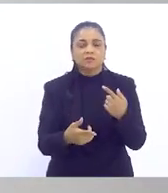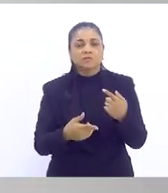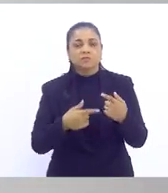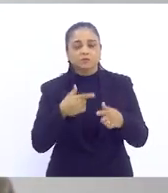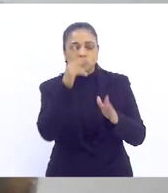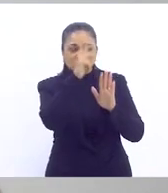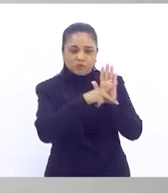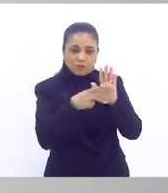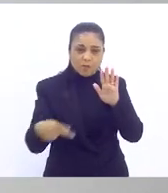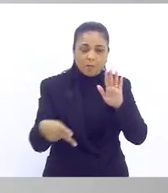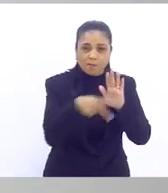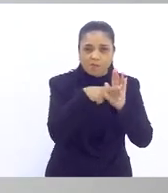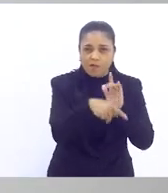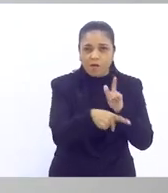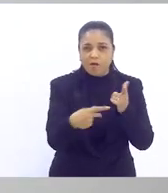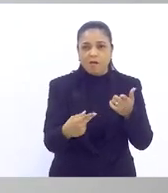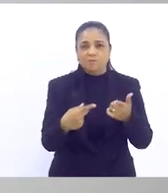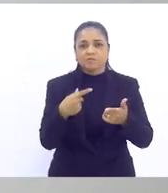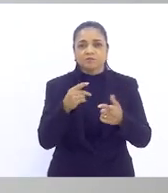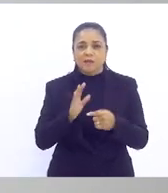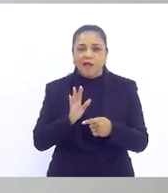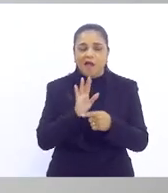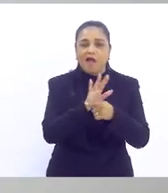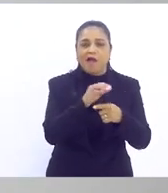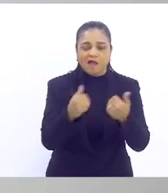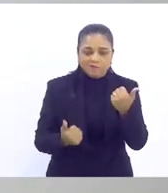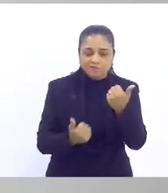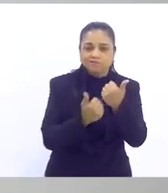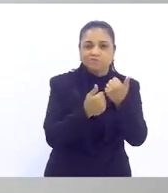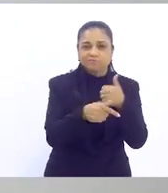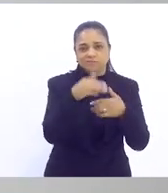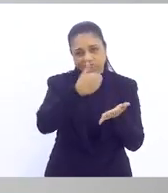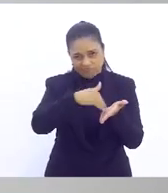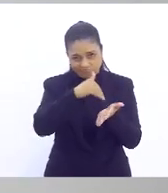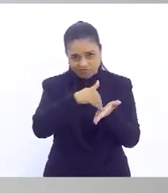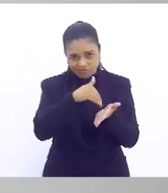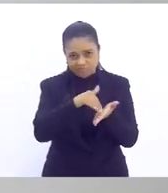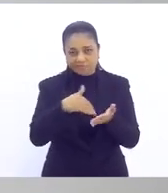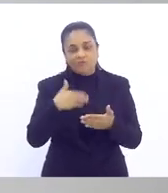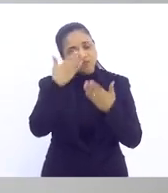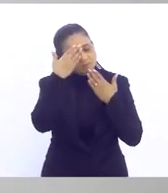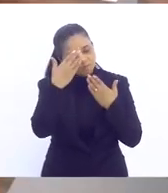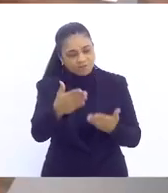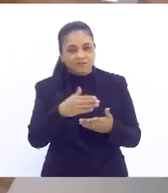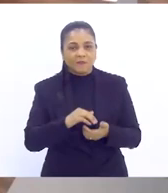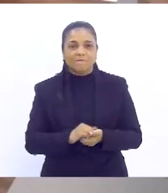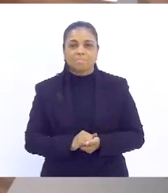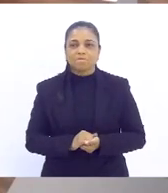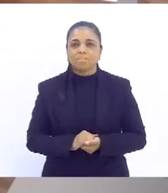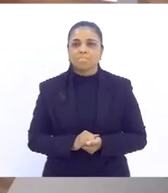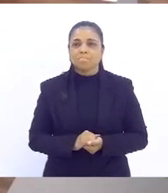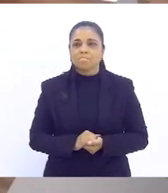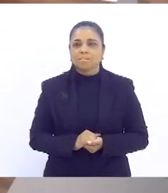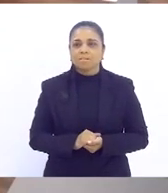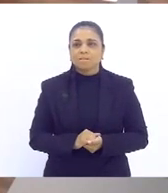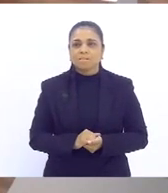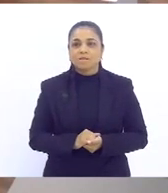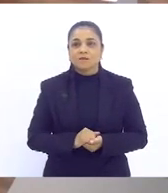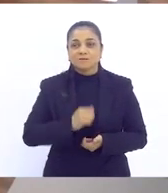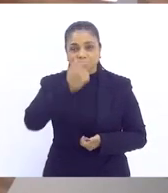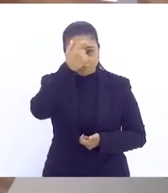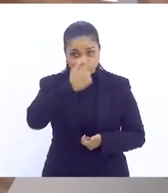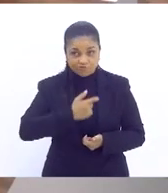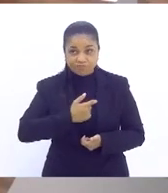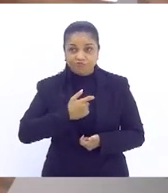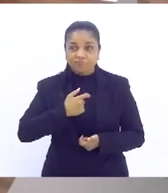próprios e também aí no assessoramento da secretária de secretarias obrigada você podia só se identificar por